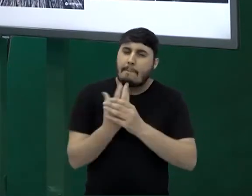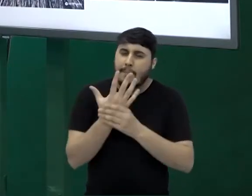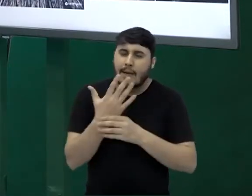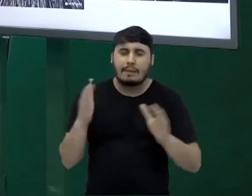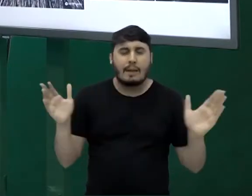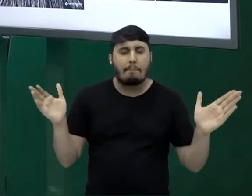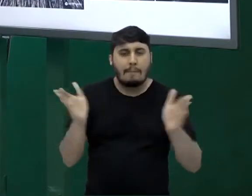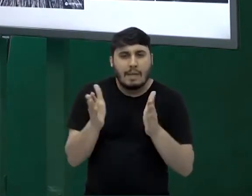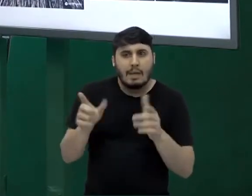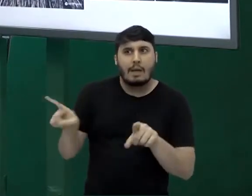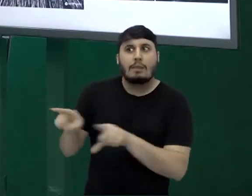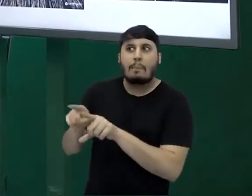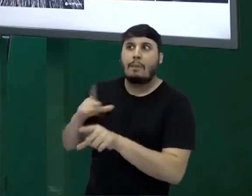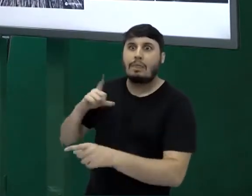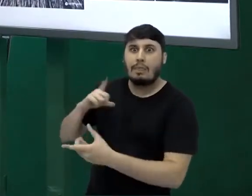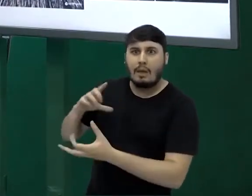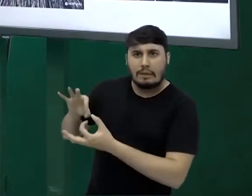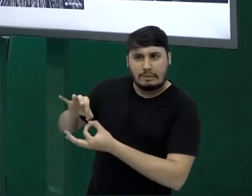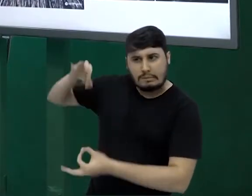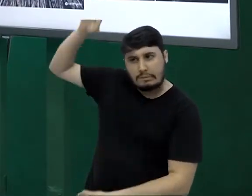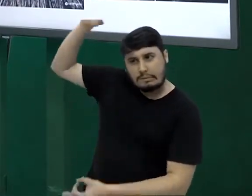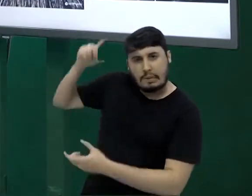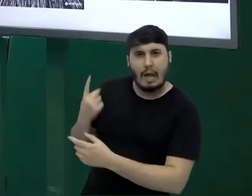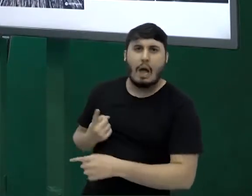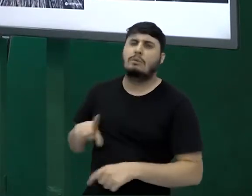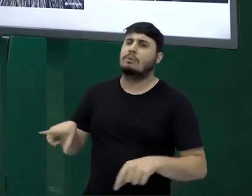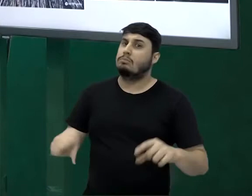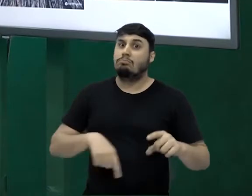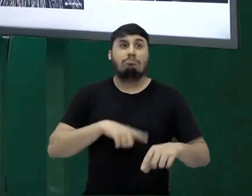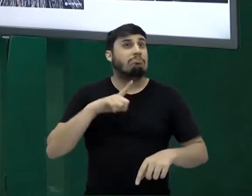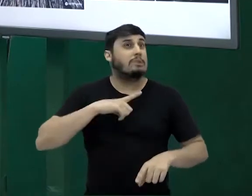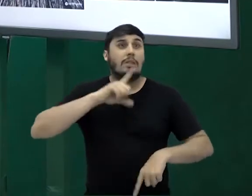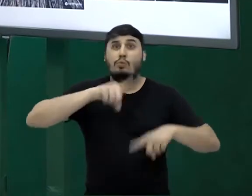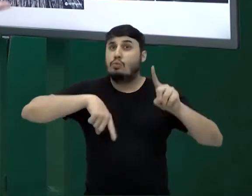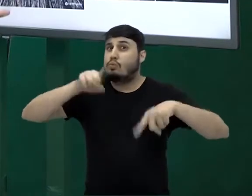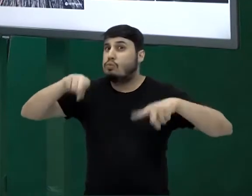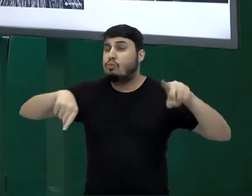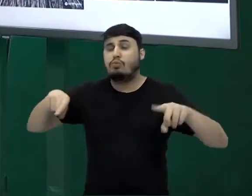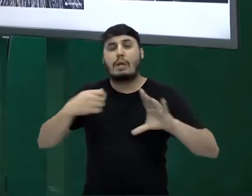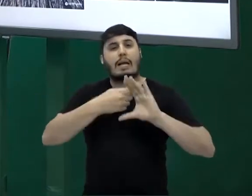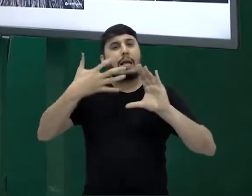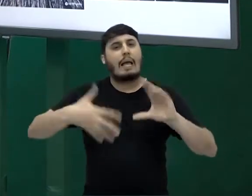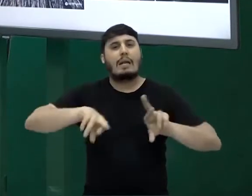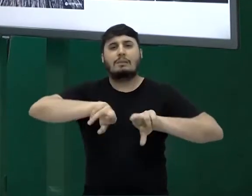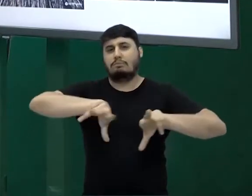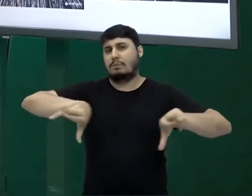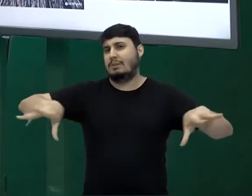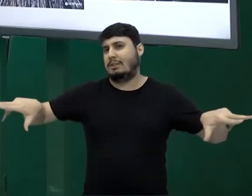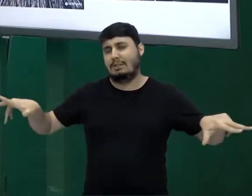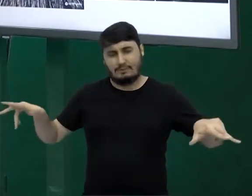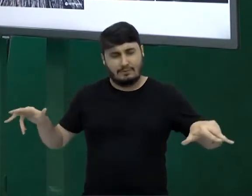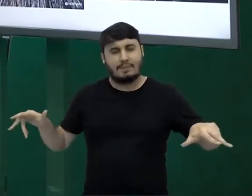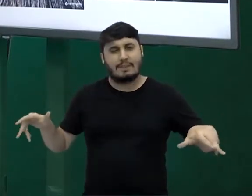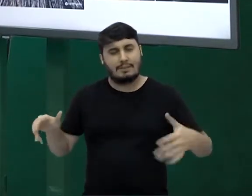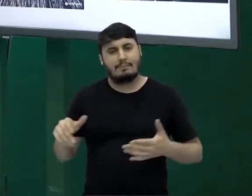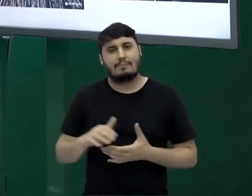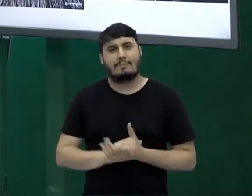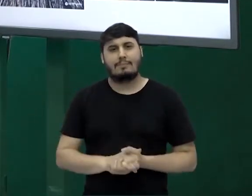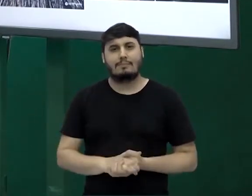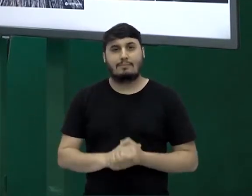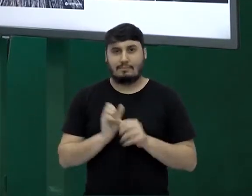eucalipto de 100 metros de altura. A diversidade biológica, morfológica, taxonômica desse grupo